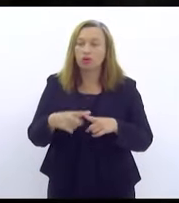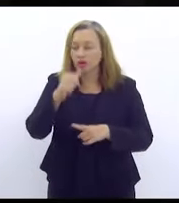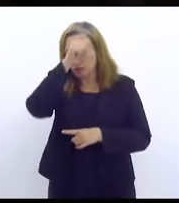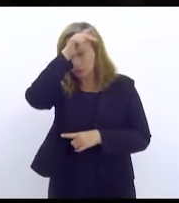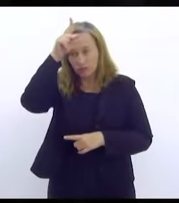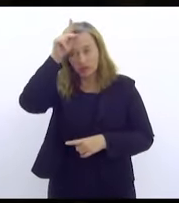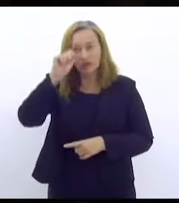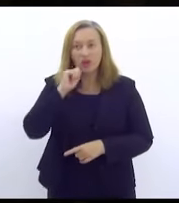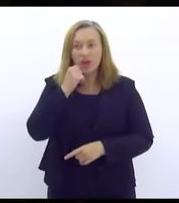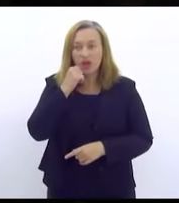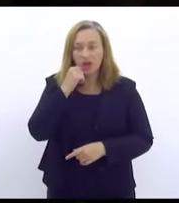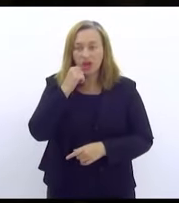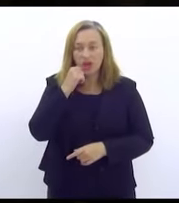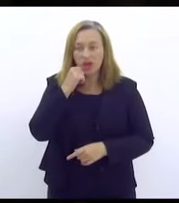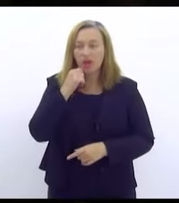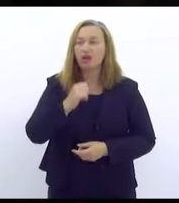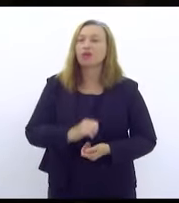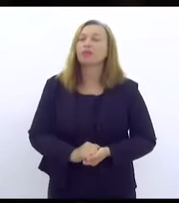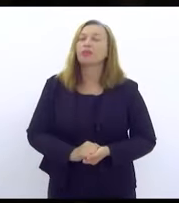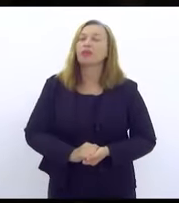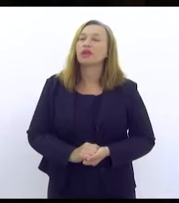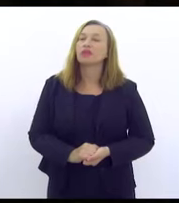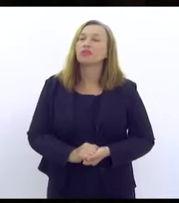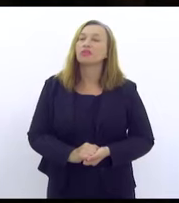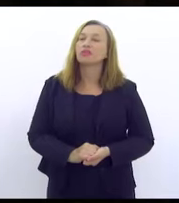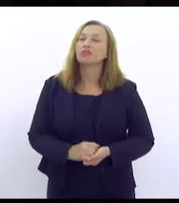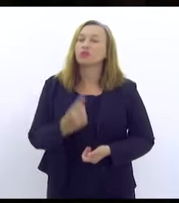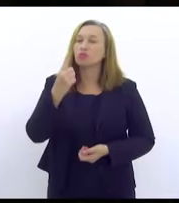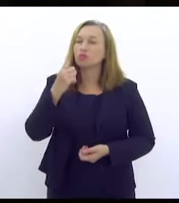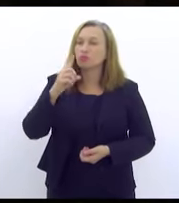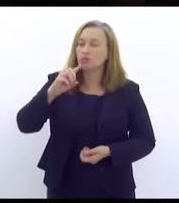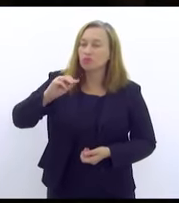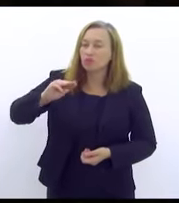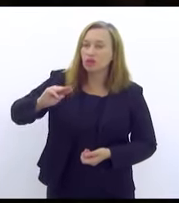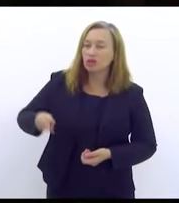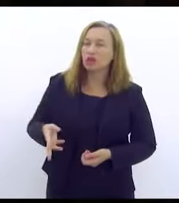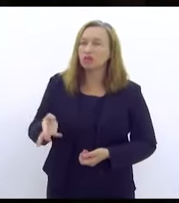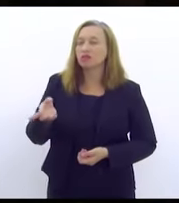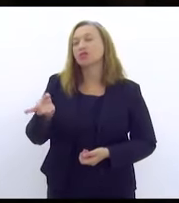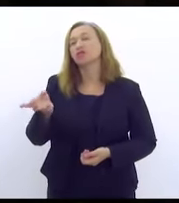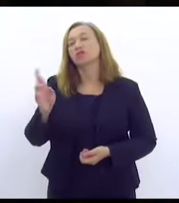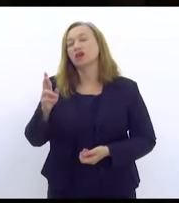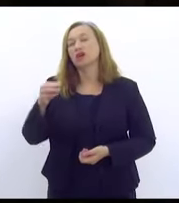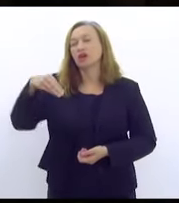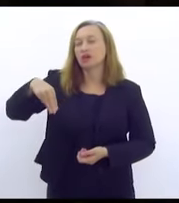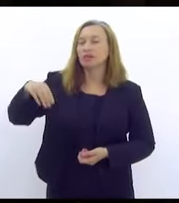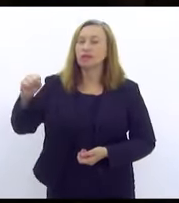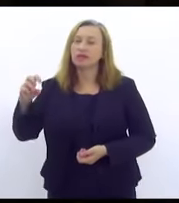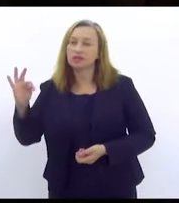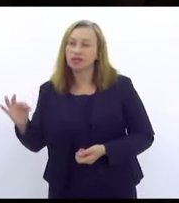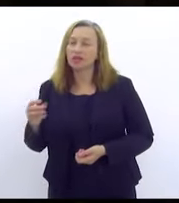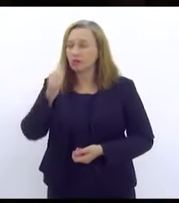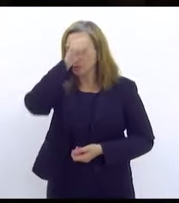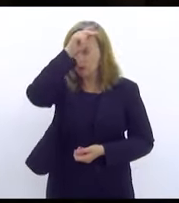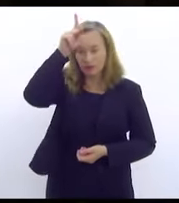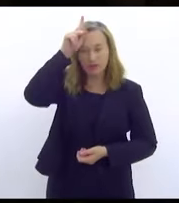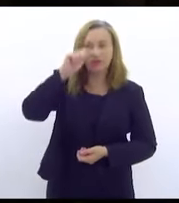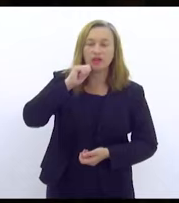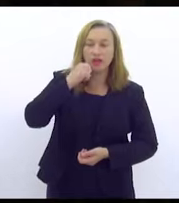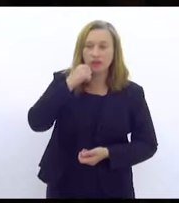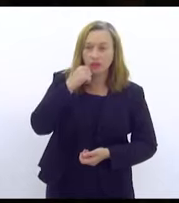Eduardo Paes deu quase R$1 milhão para o MST. Vou repetir, o prefeito Eduardo